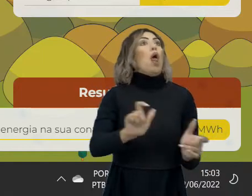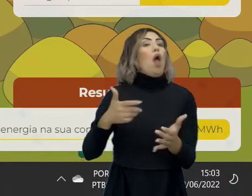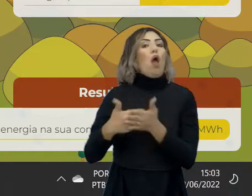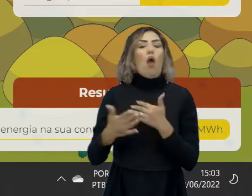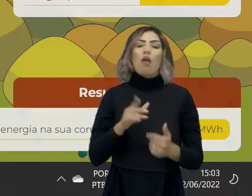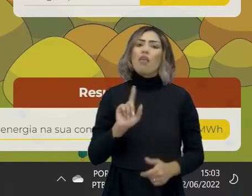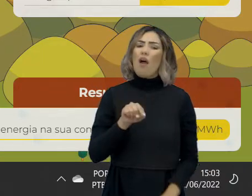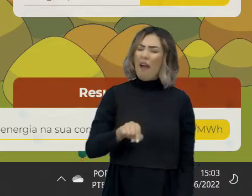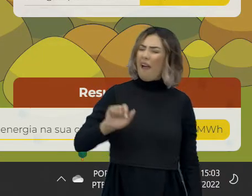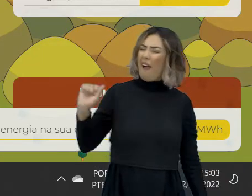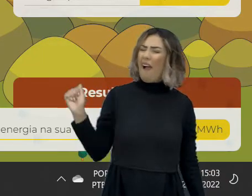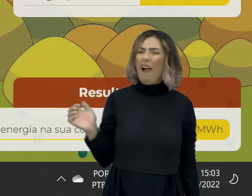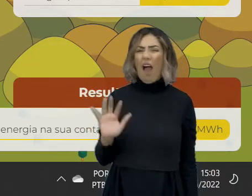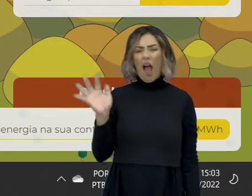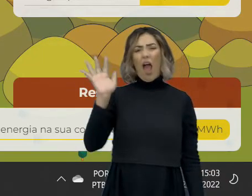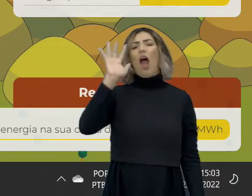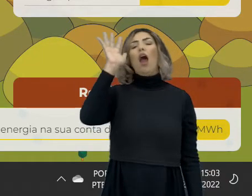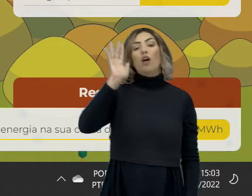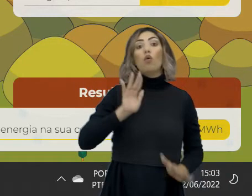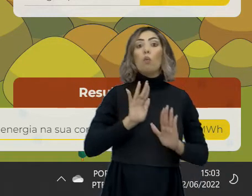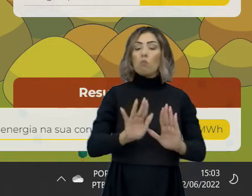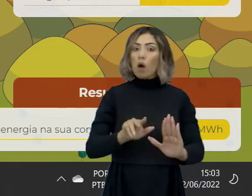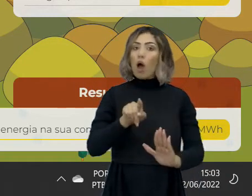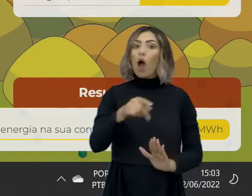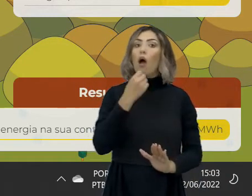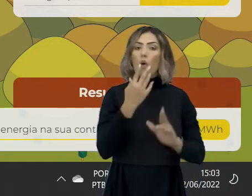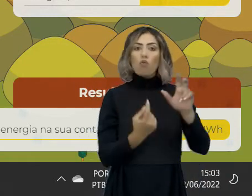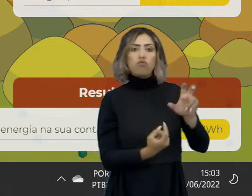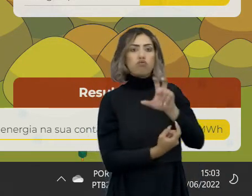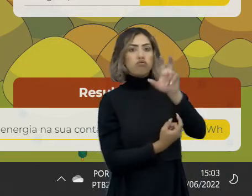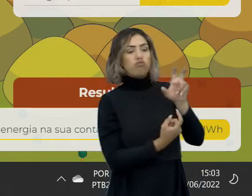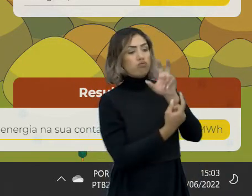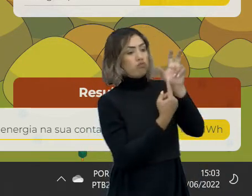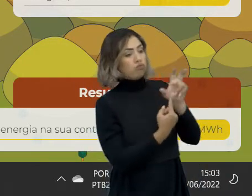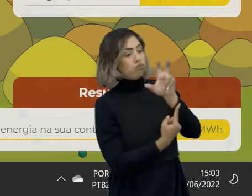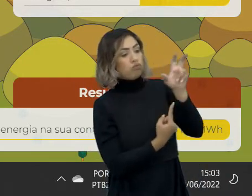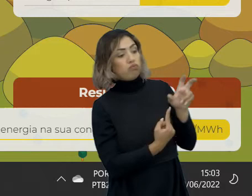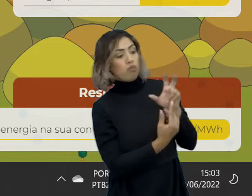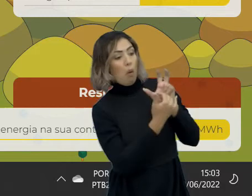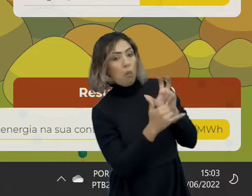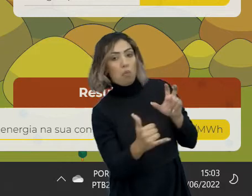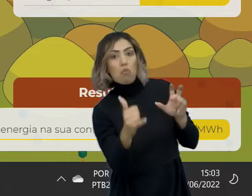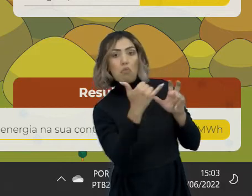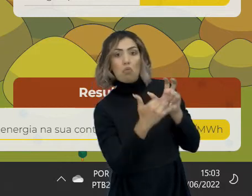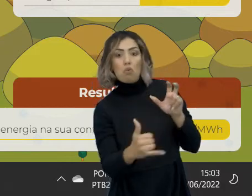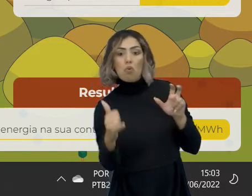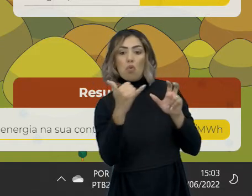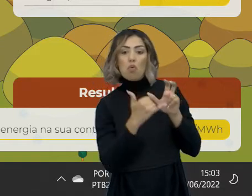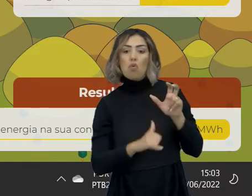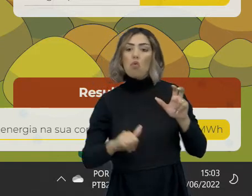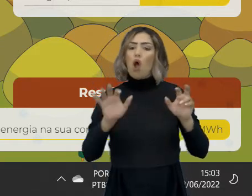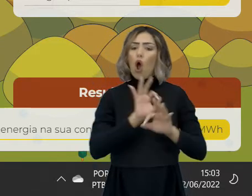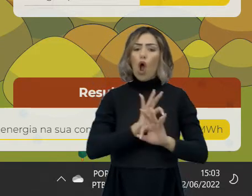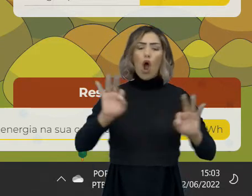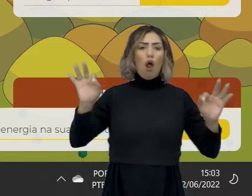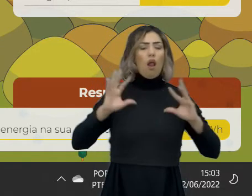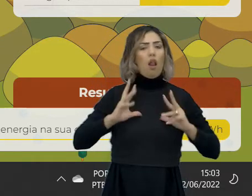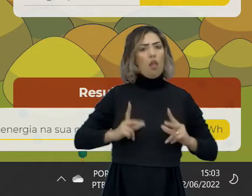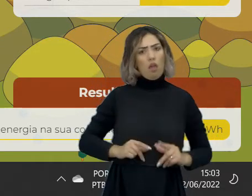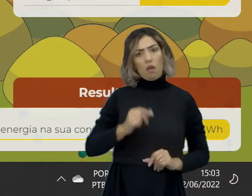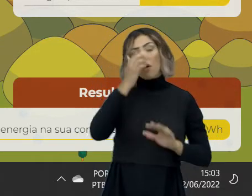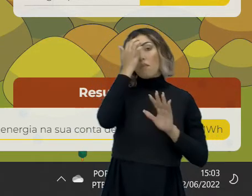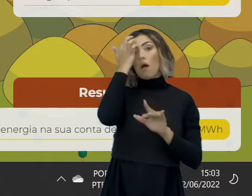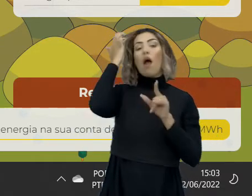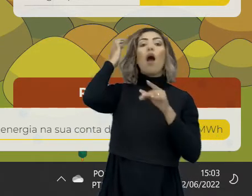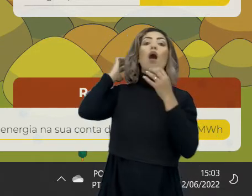Ela é cara também, né? Mas é bem viável, ela é limpa, não tem queima de nada, né? Não tem emissão, nem nada disso. Mas tem que ter um estudo muito